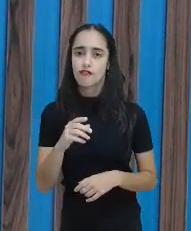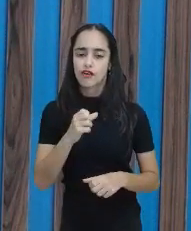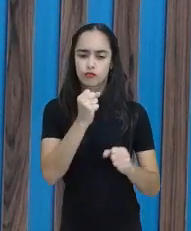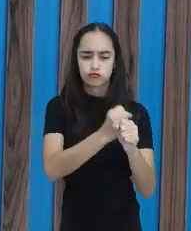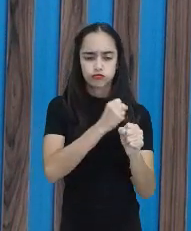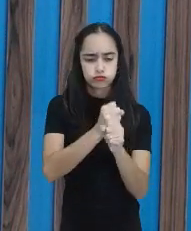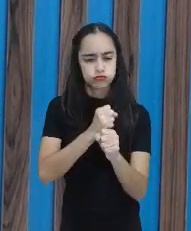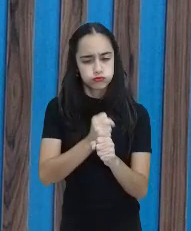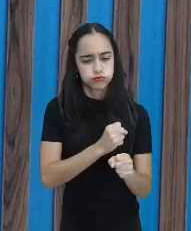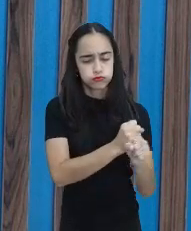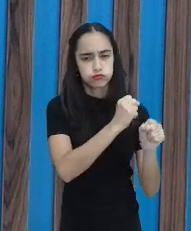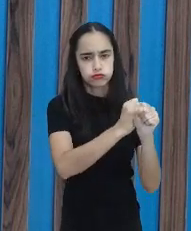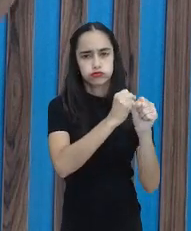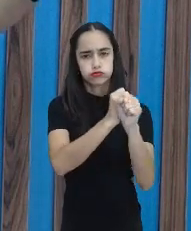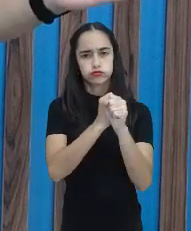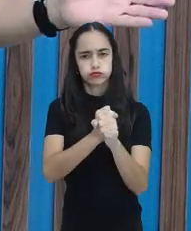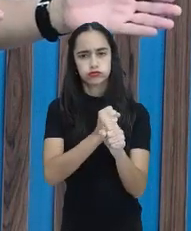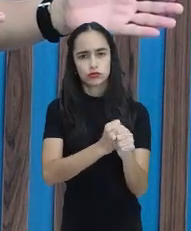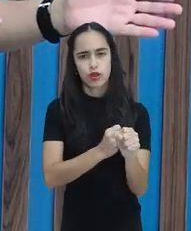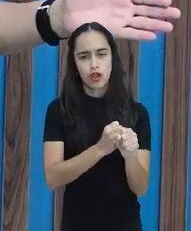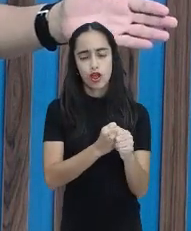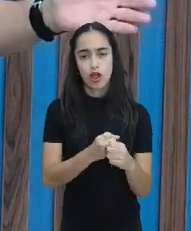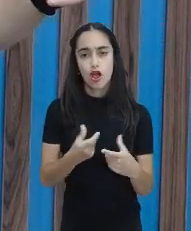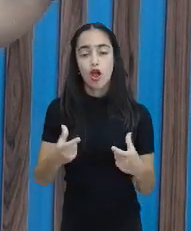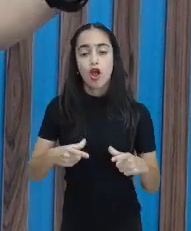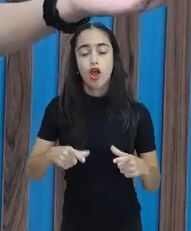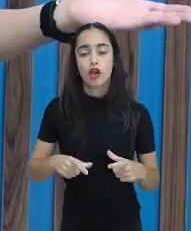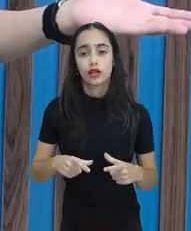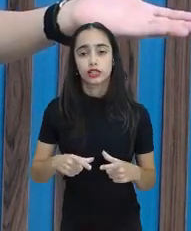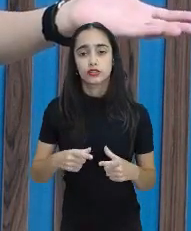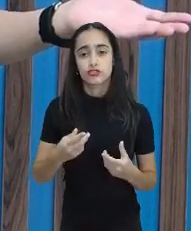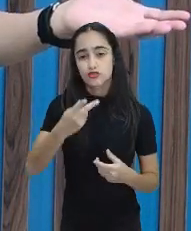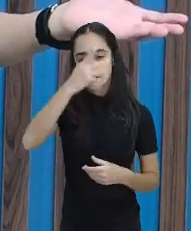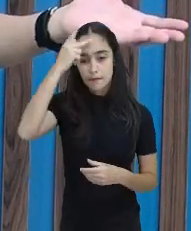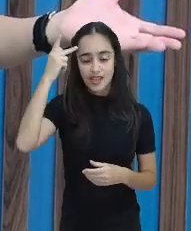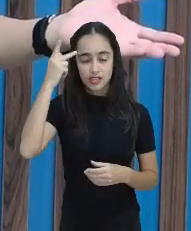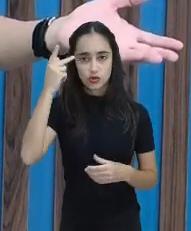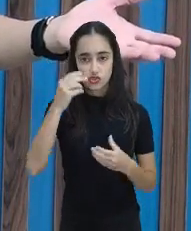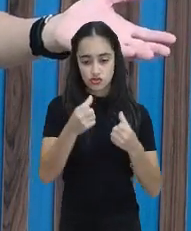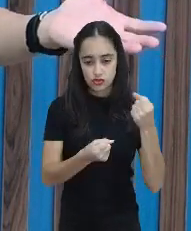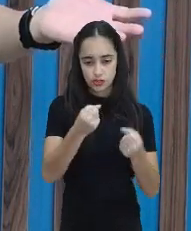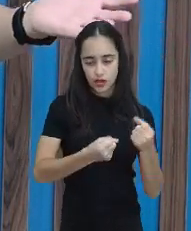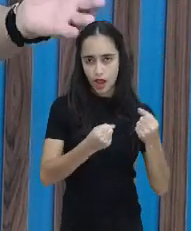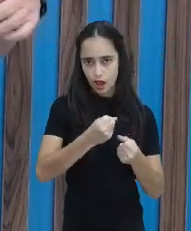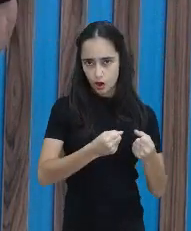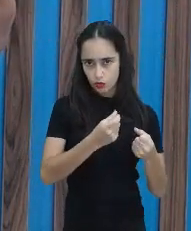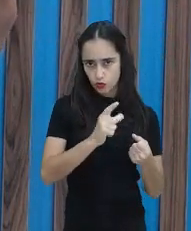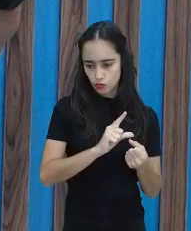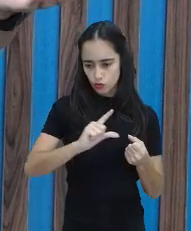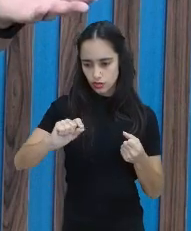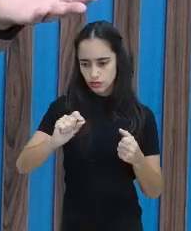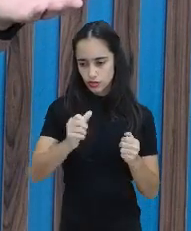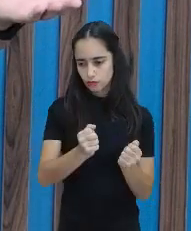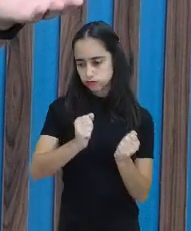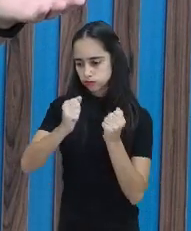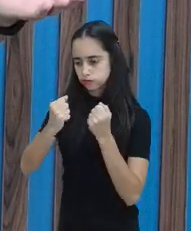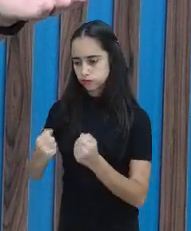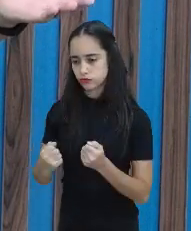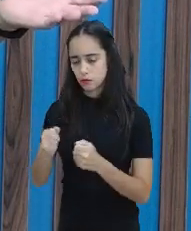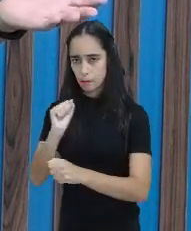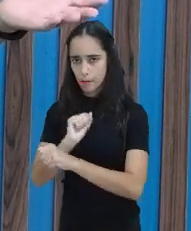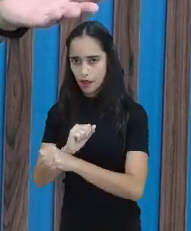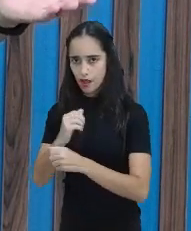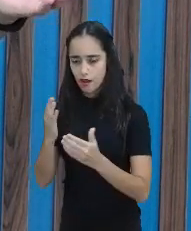deixavam o carro lá, pegavam o ônibus e vinham para a cidade, ou vinham para o centro da cidade, né? Vinha para o centro do Recife, né? E isso foi um projeto que nos